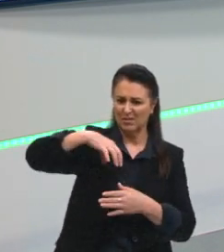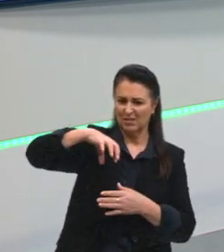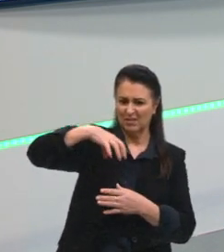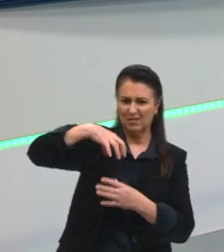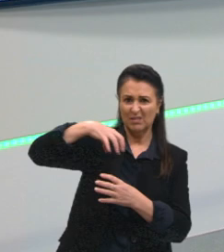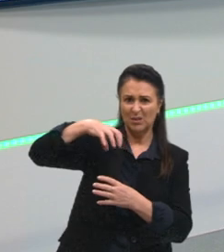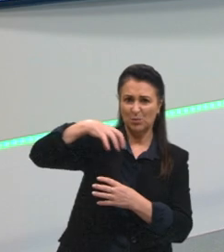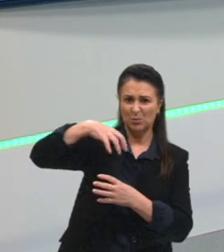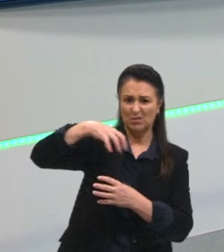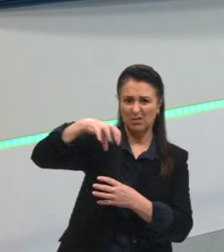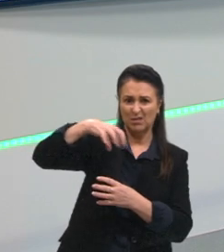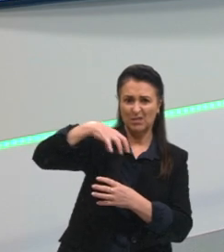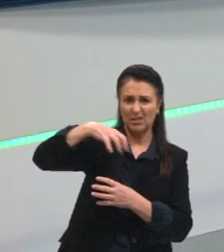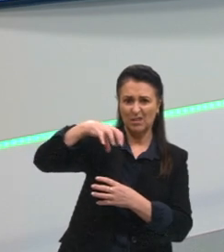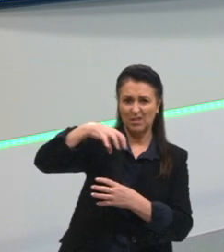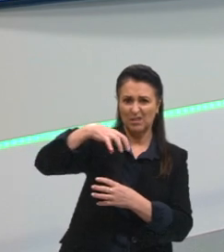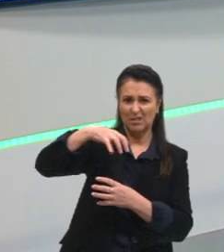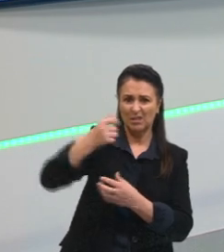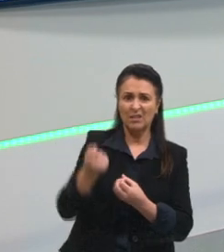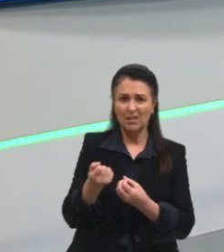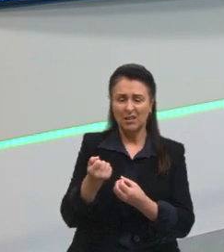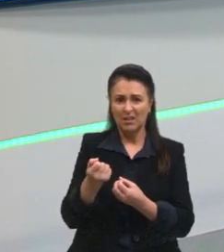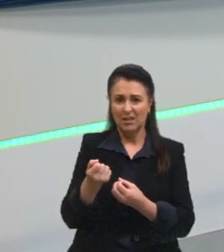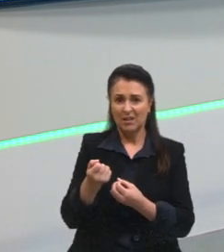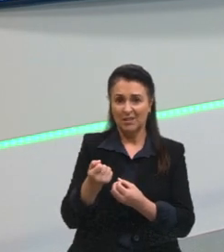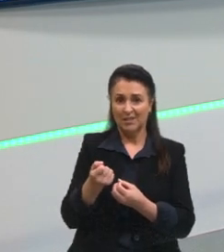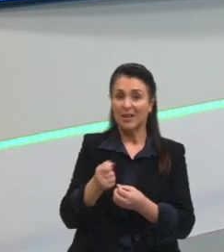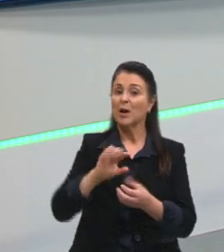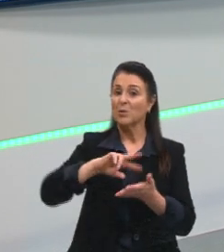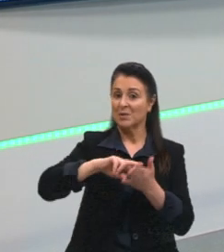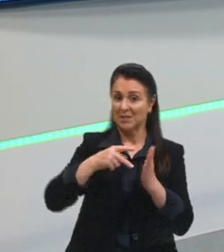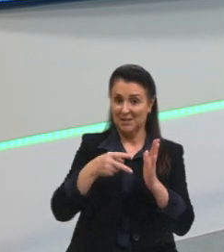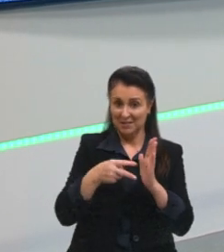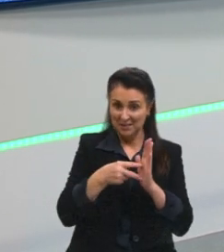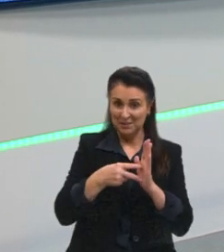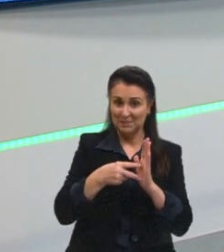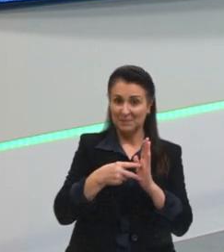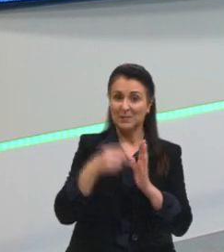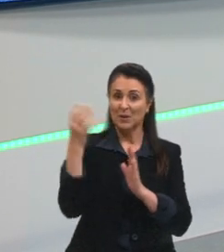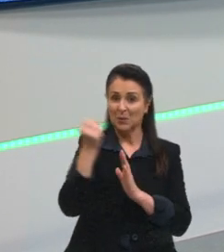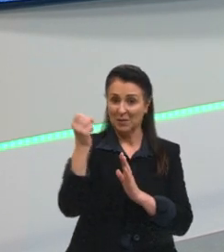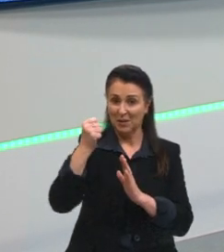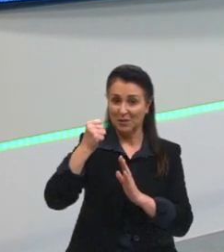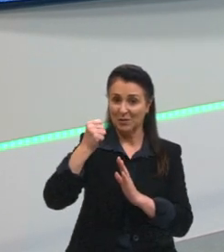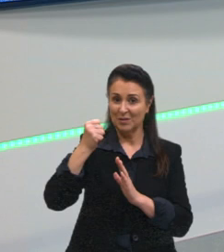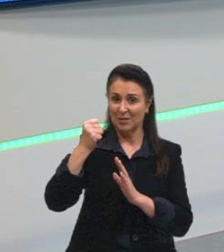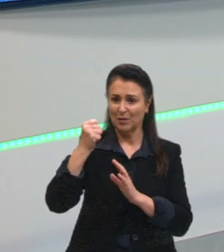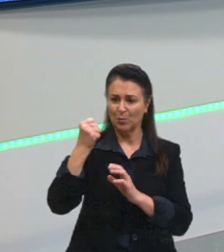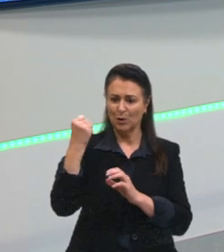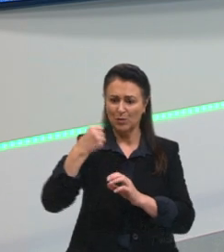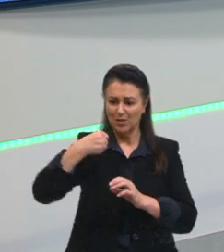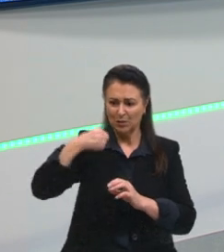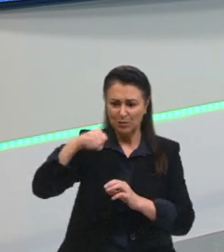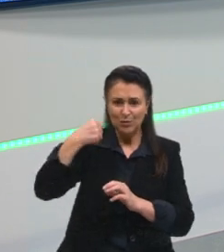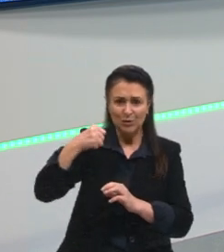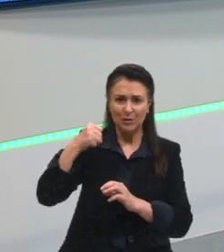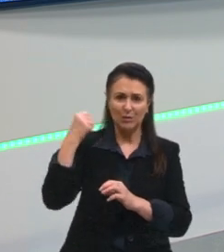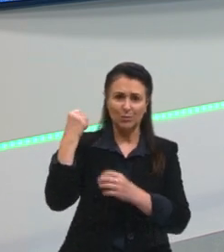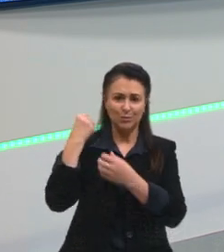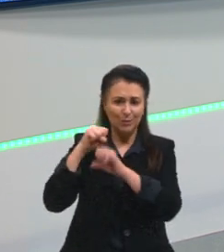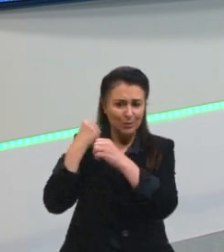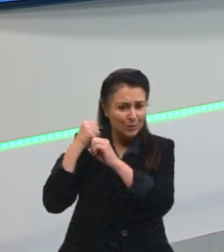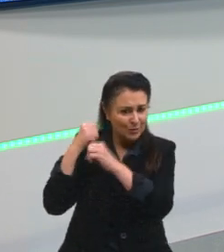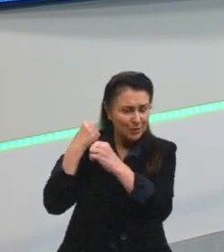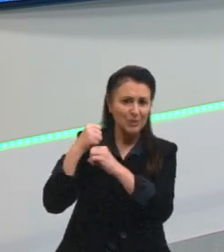sacudido Ok milk shake Houve um tempo que era mais utilizado